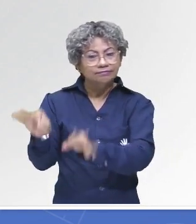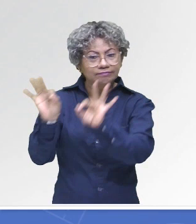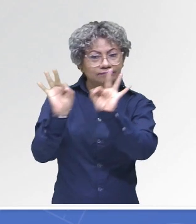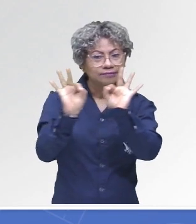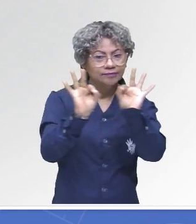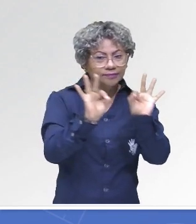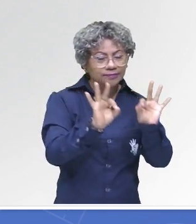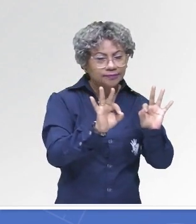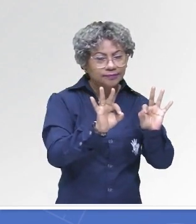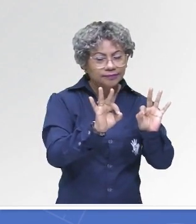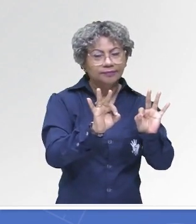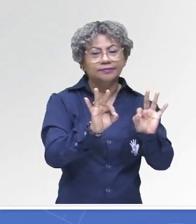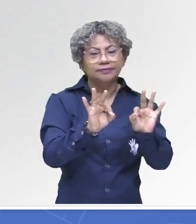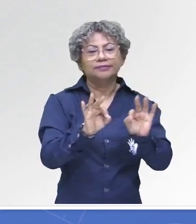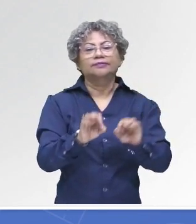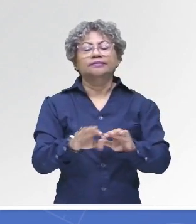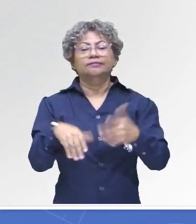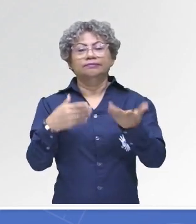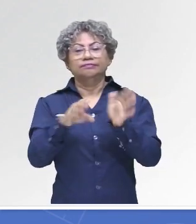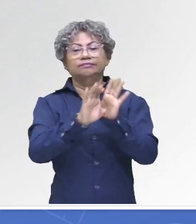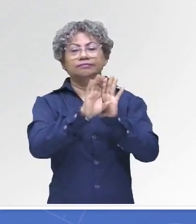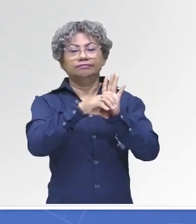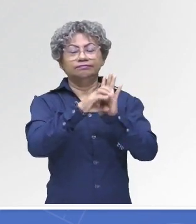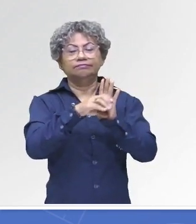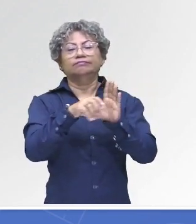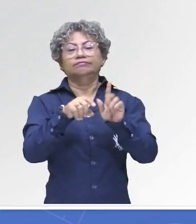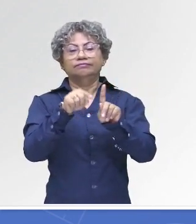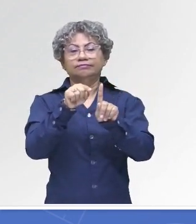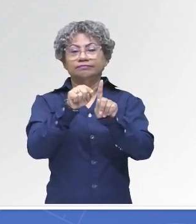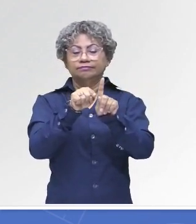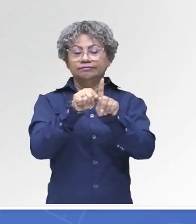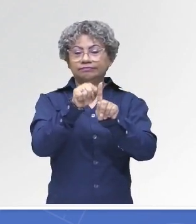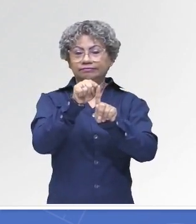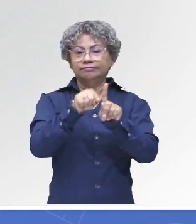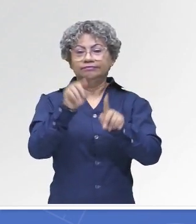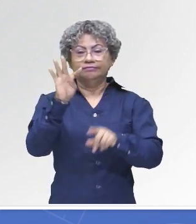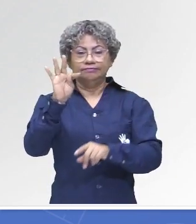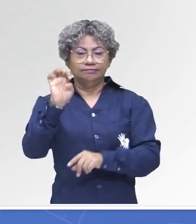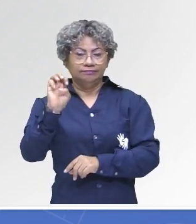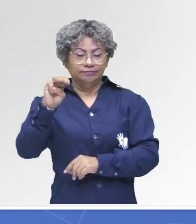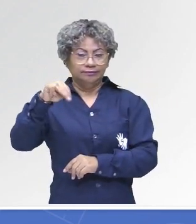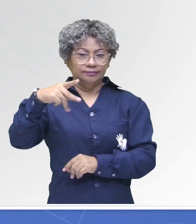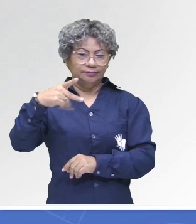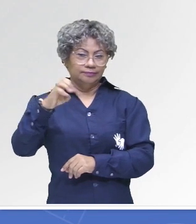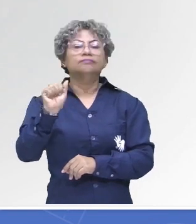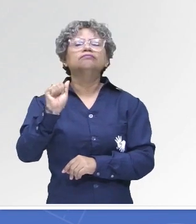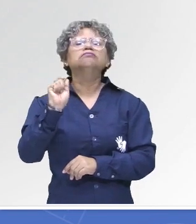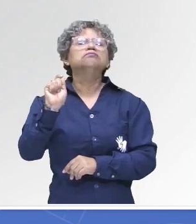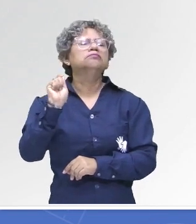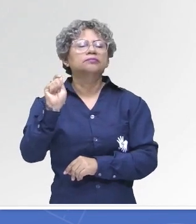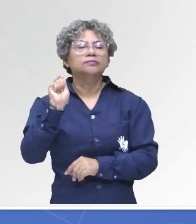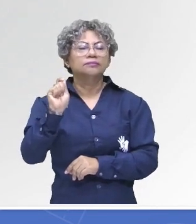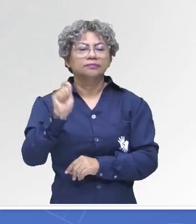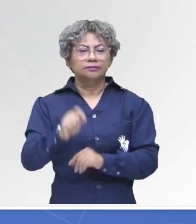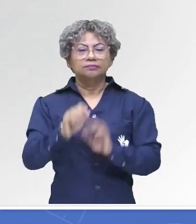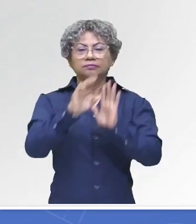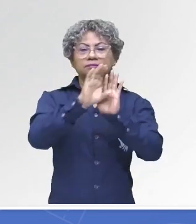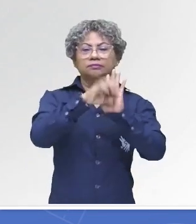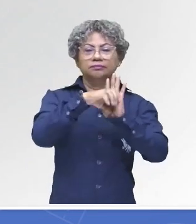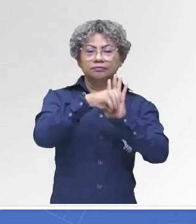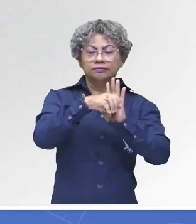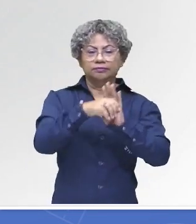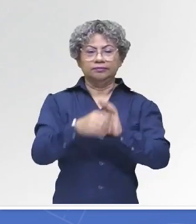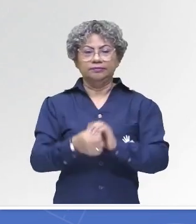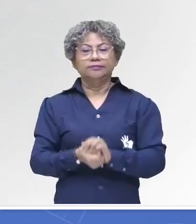o conceito de temperatura. Então, nós vamos, conceito de temperatura, o que vai ser? Conceito de temperatura,